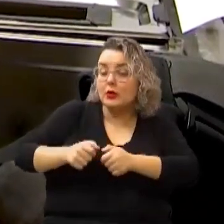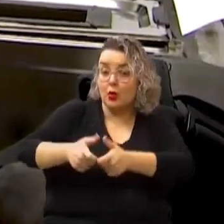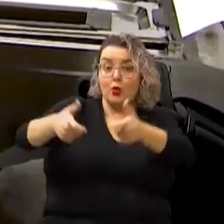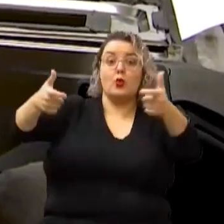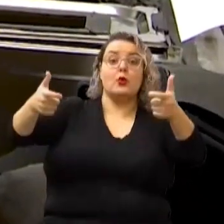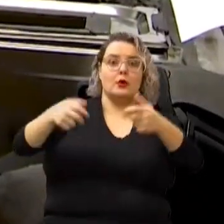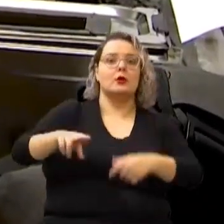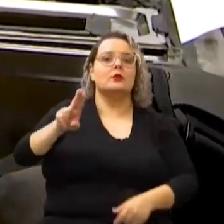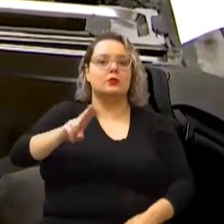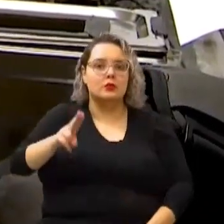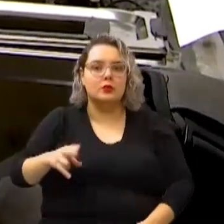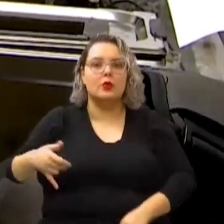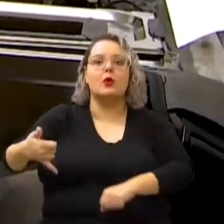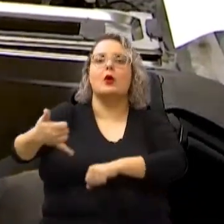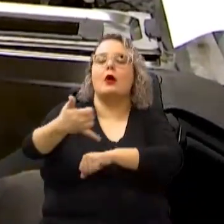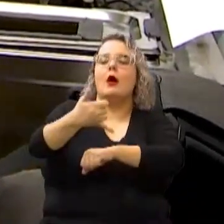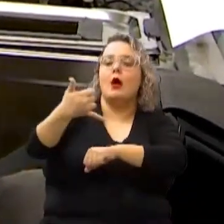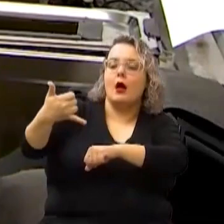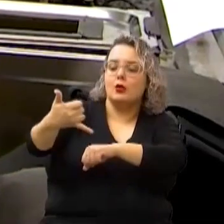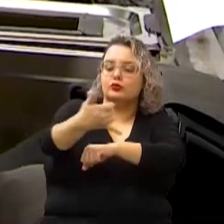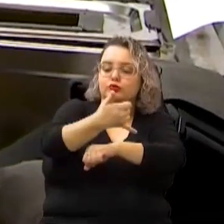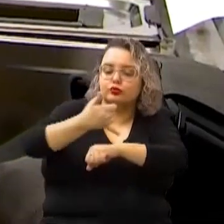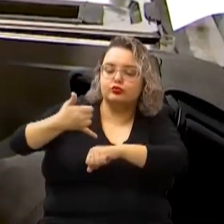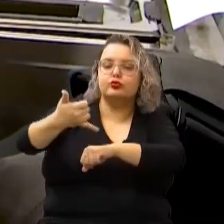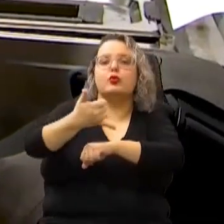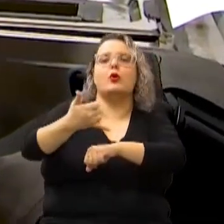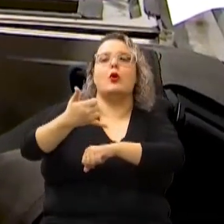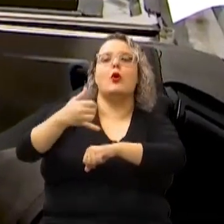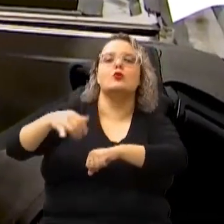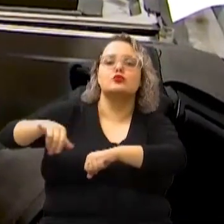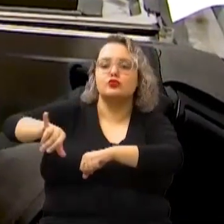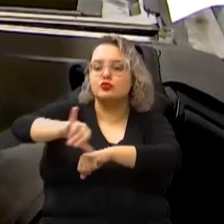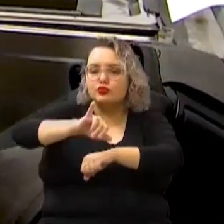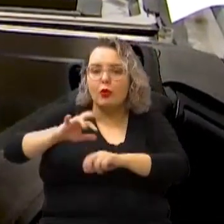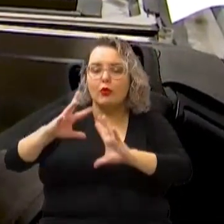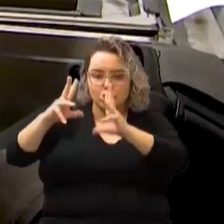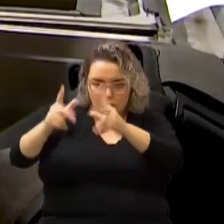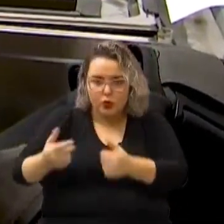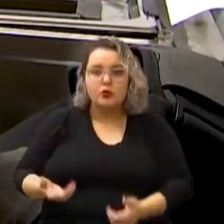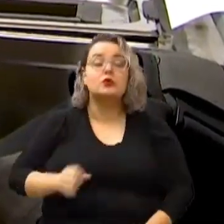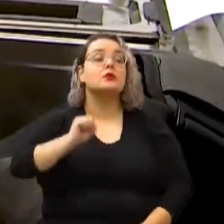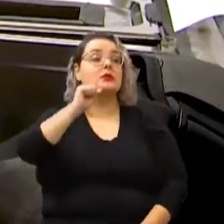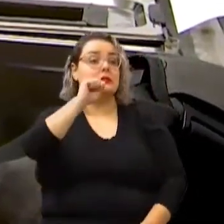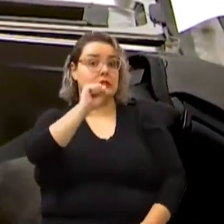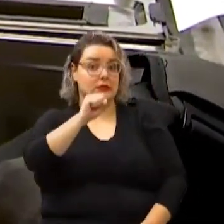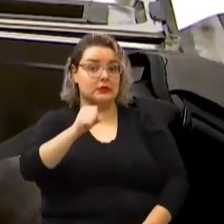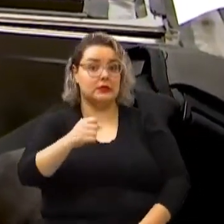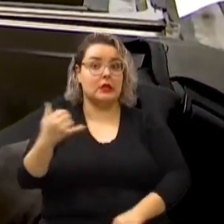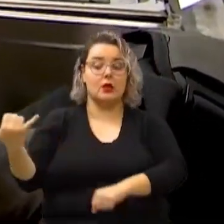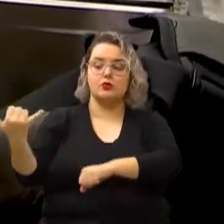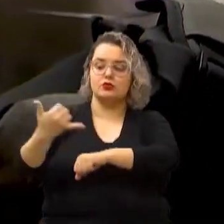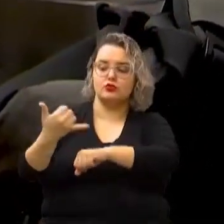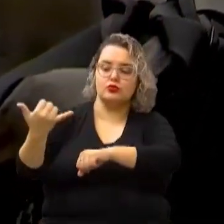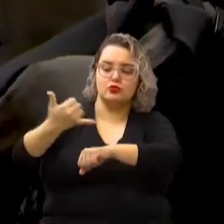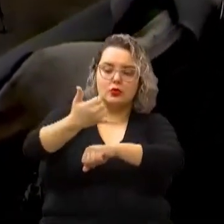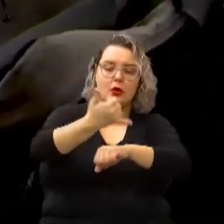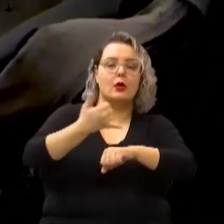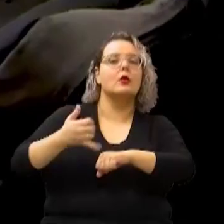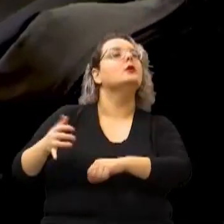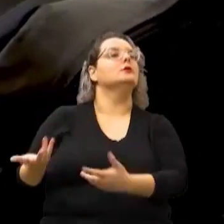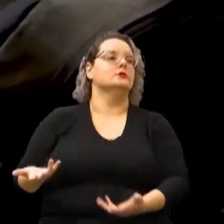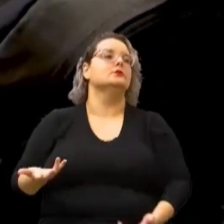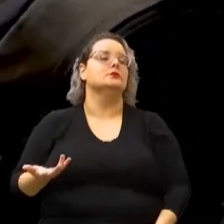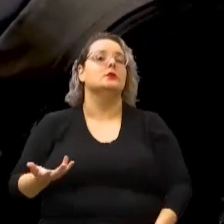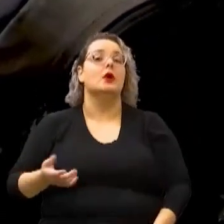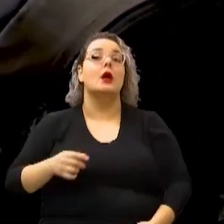amplo também, que vocês usam o azeite, a soja, os óleos. Sim. Como a ideia do grupo é